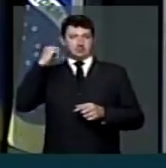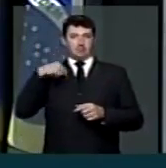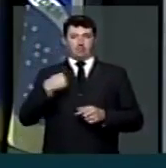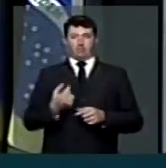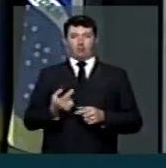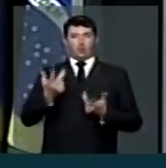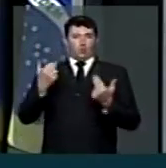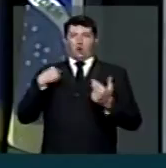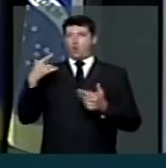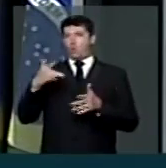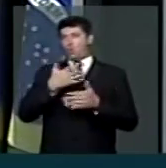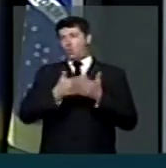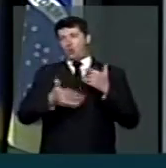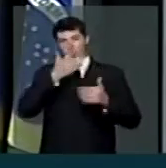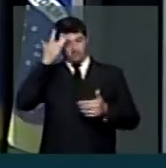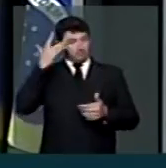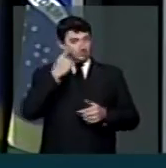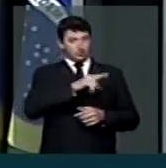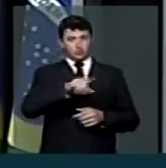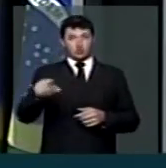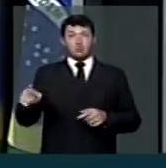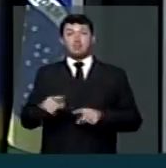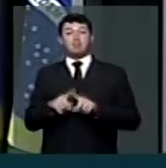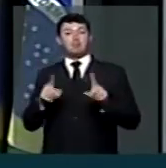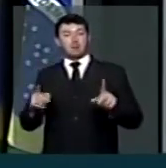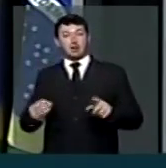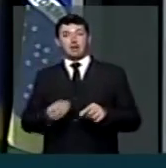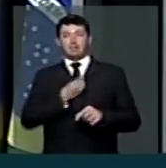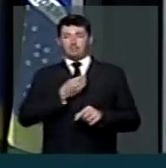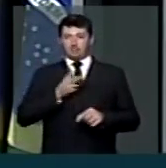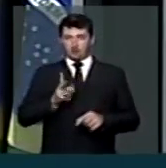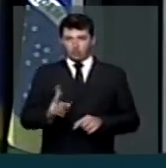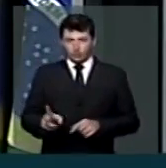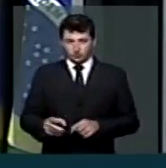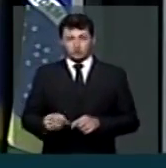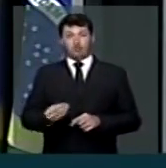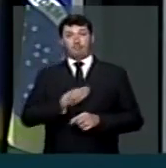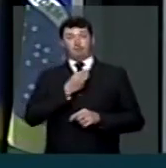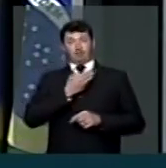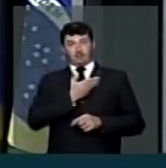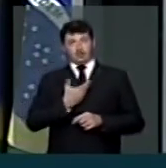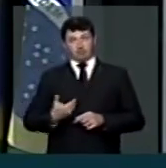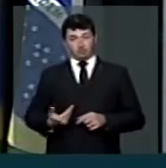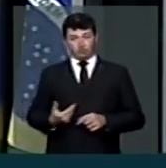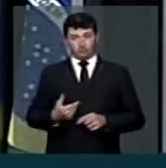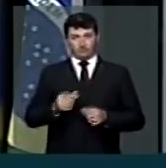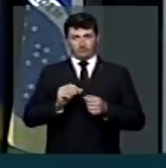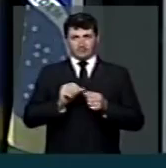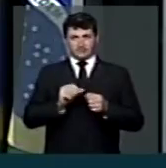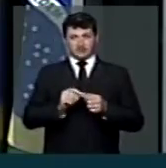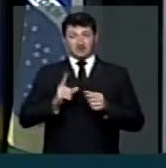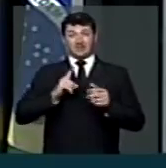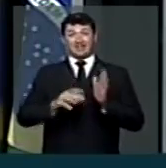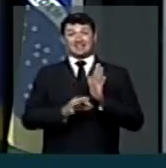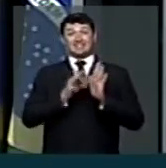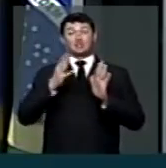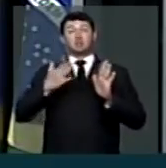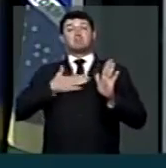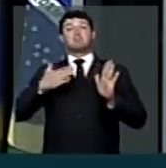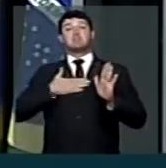nós. Mas enquanto vida tiver e enquanto vida pública exercer, tem uma assinatura